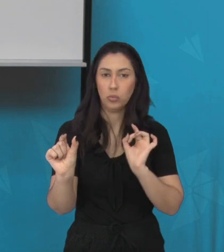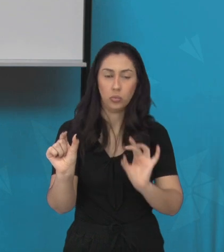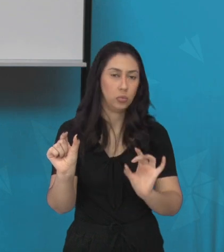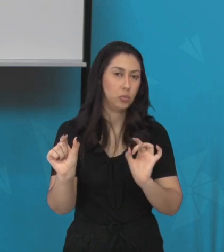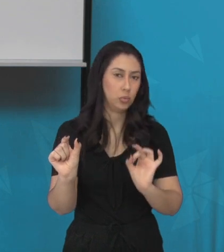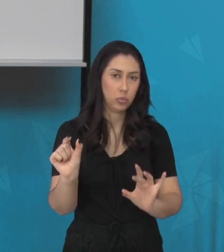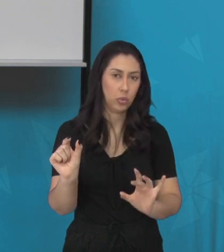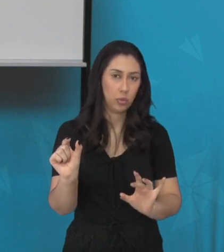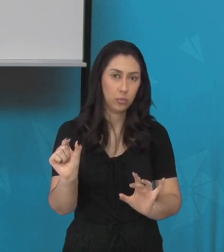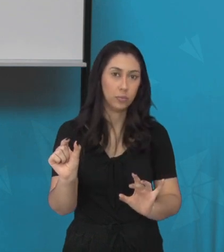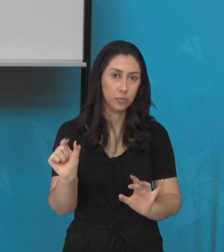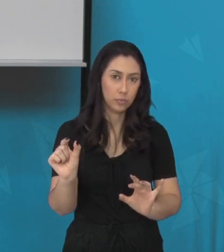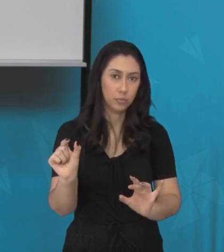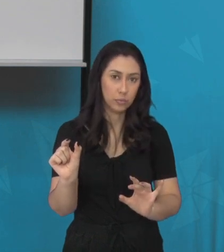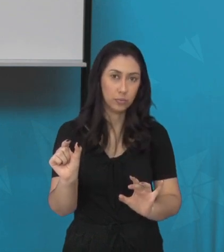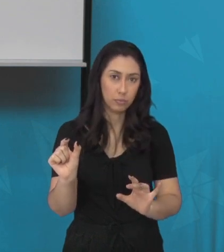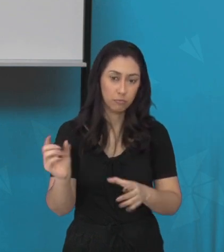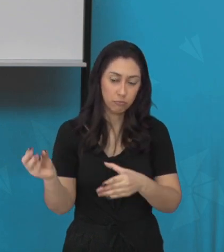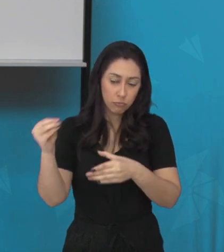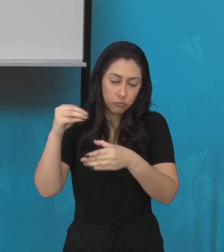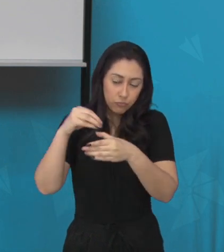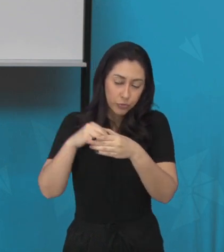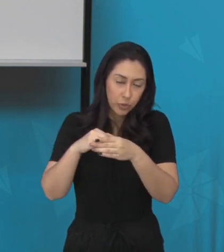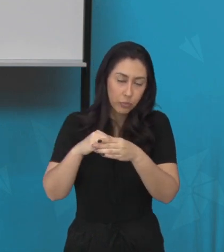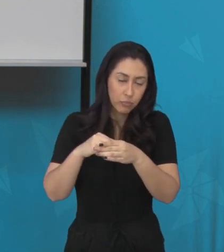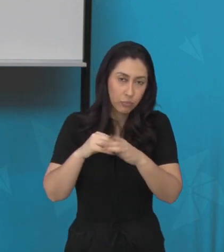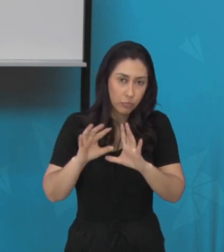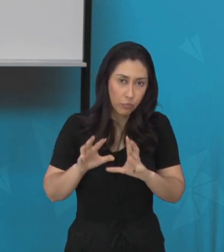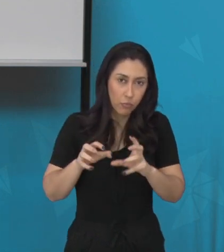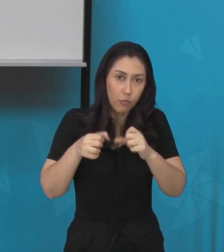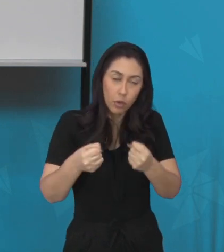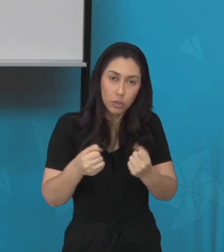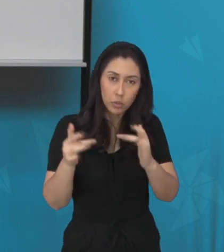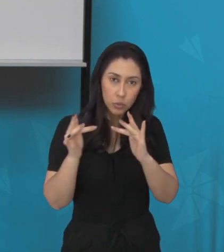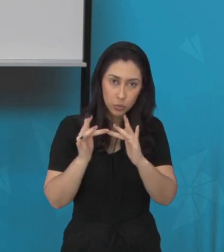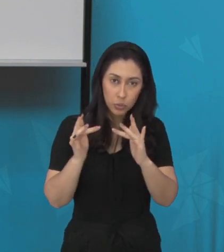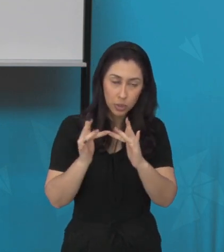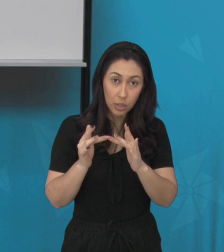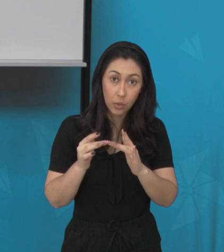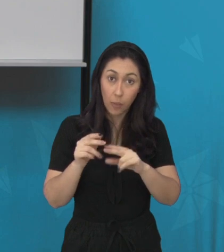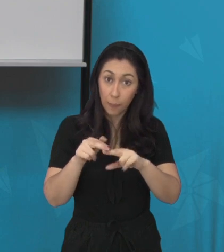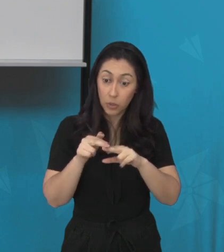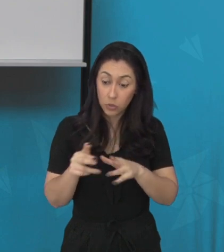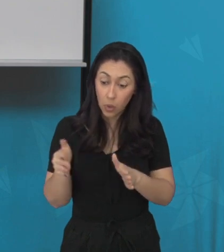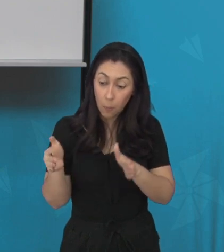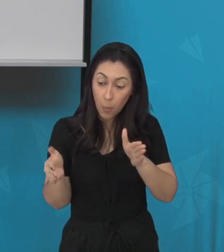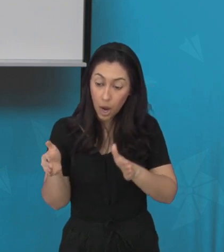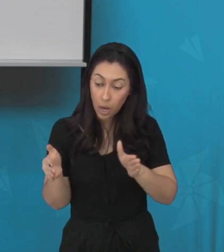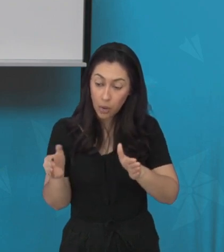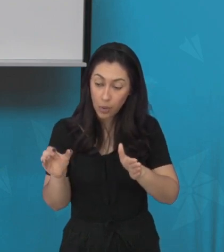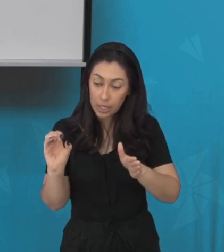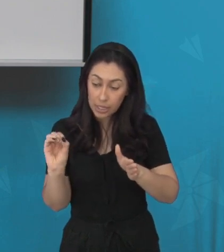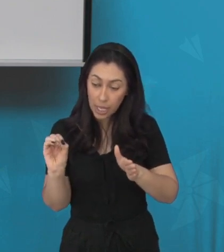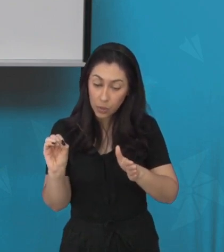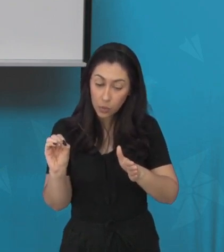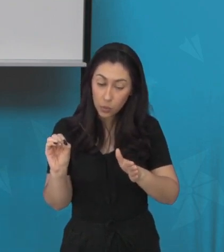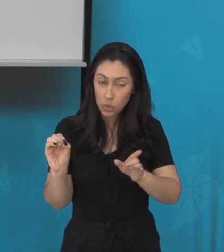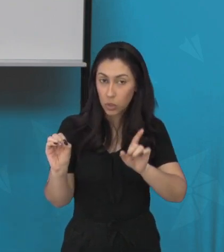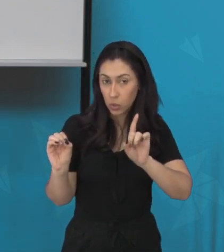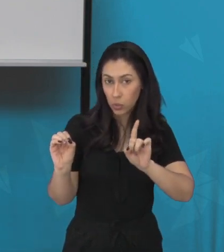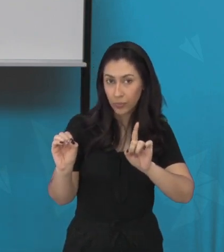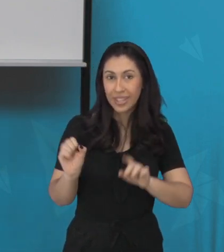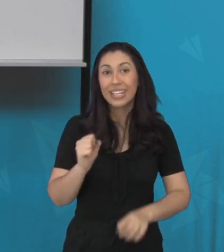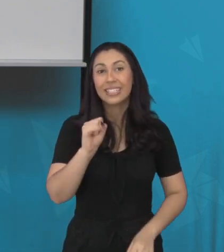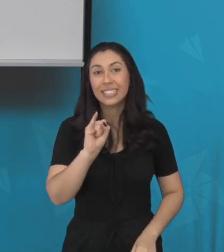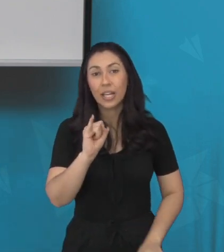uma componente da força de contato. Então ele está sempre entre 0 e 1. Se você estiver resolvendo a questão e achar 1 ponto